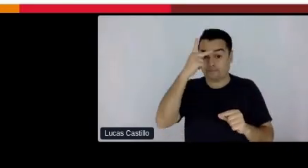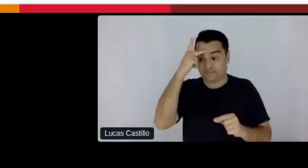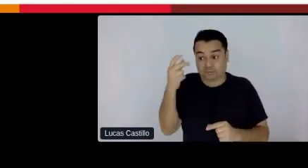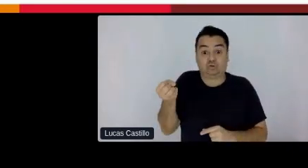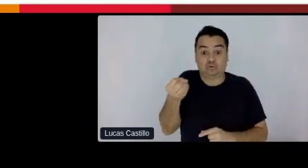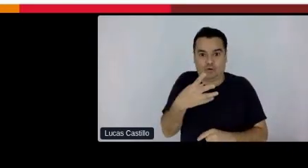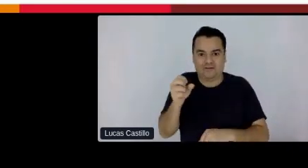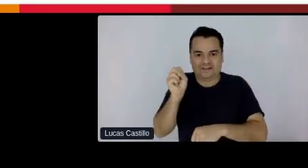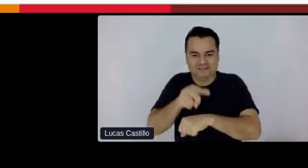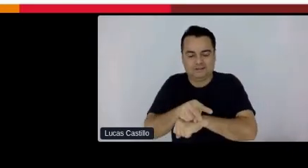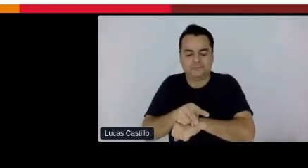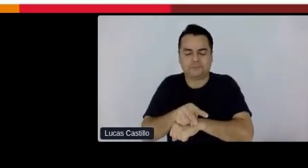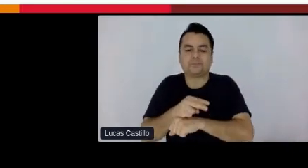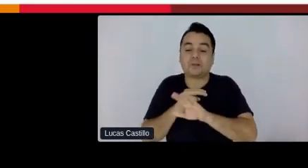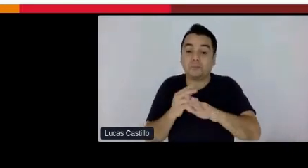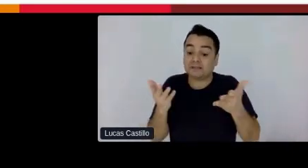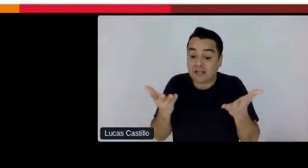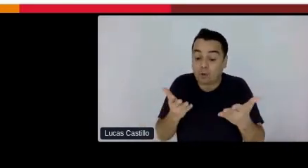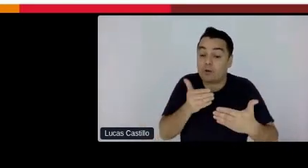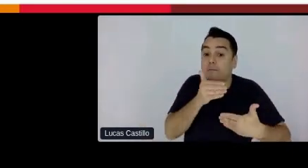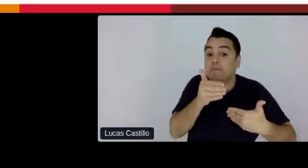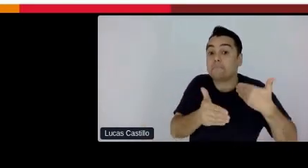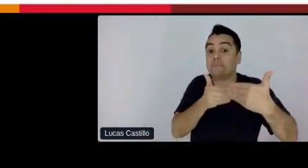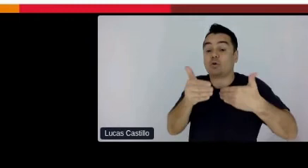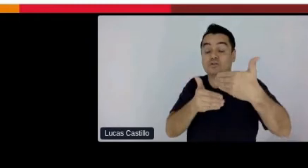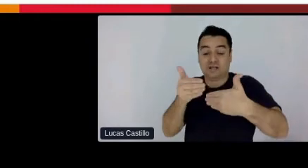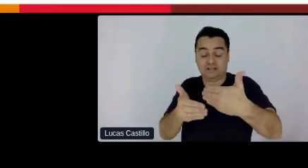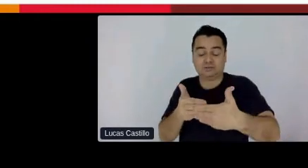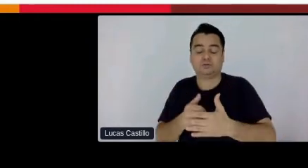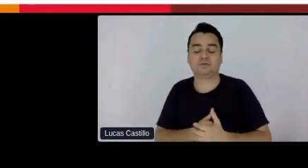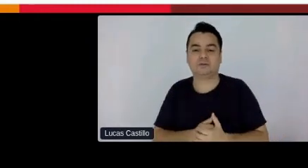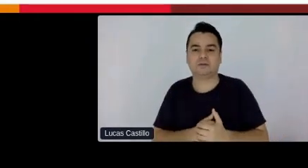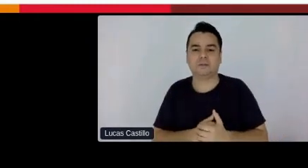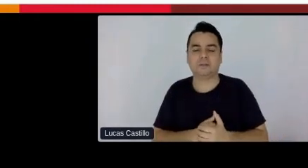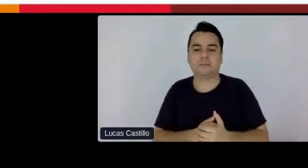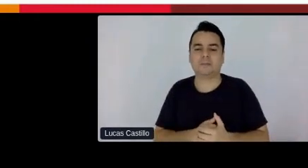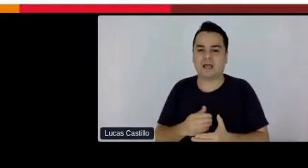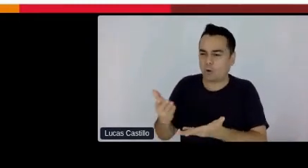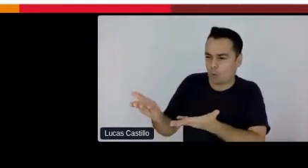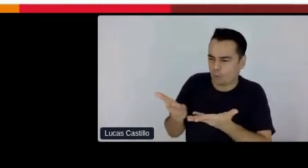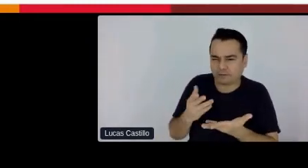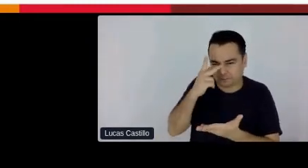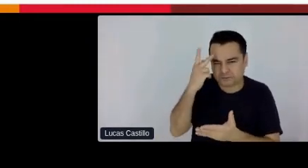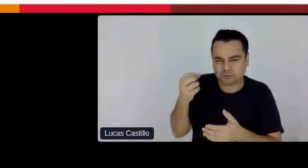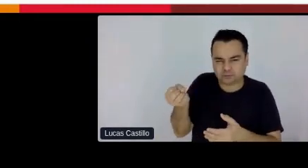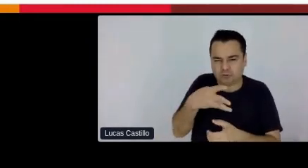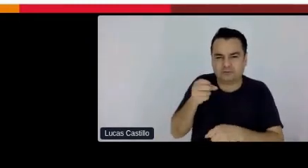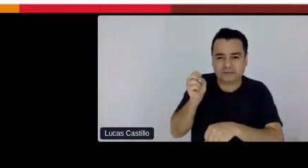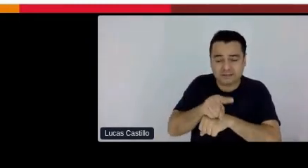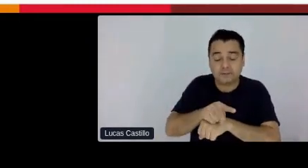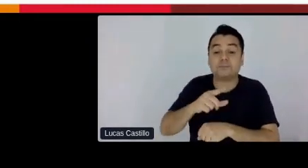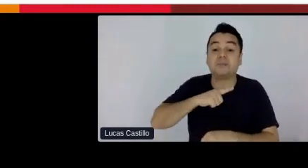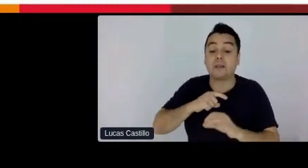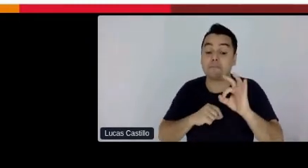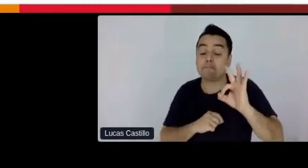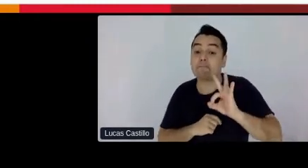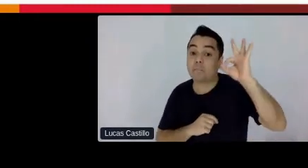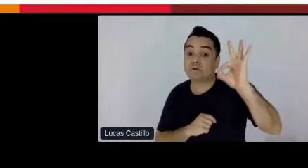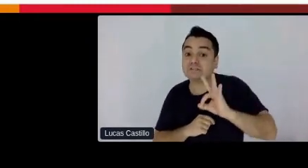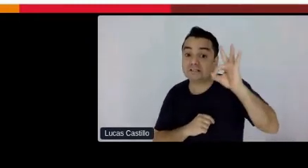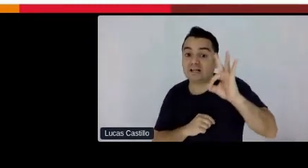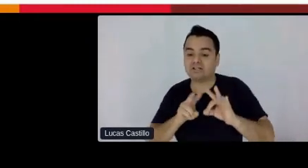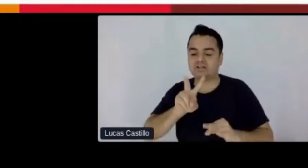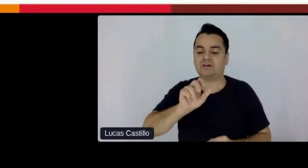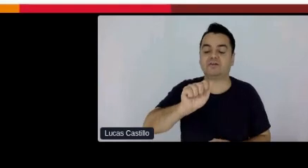né? E agora o nosso processo de estágio, ele vai ter uma porcentagem de vagas